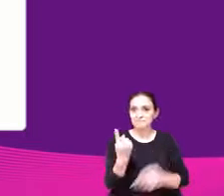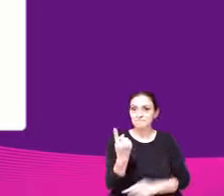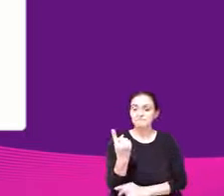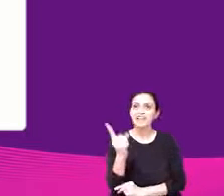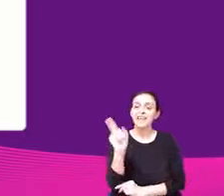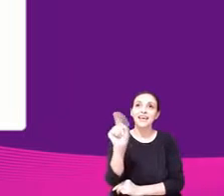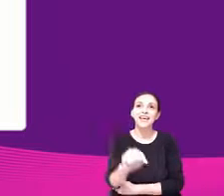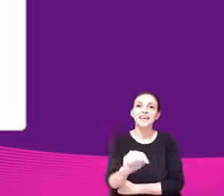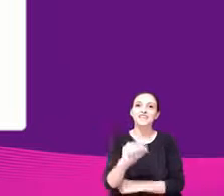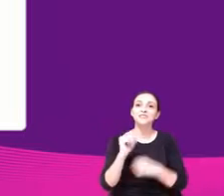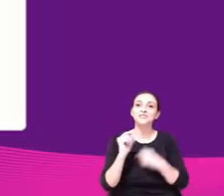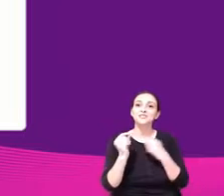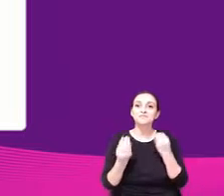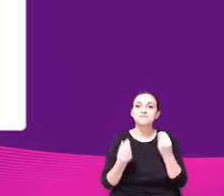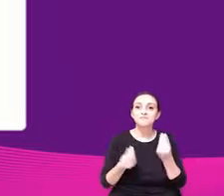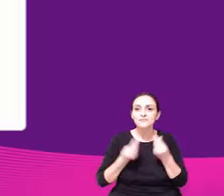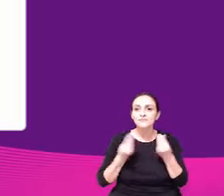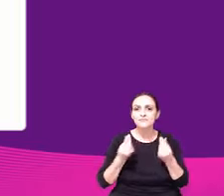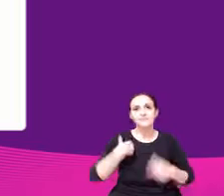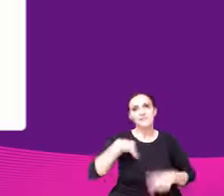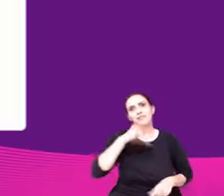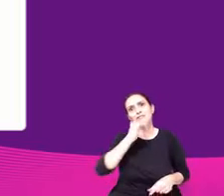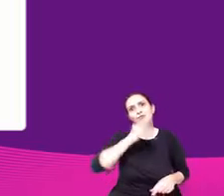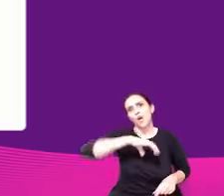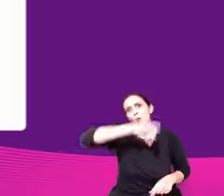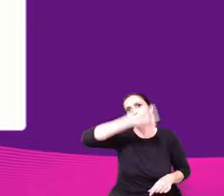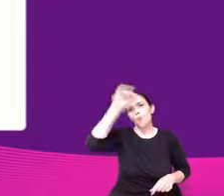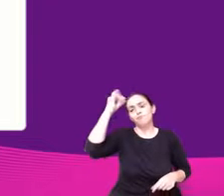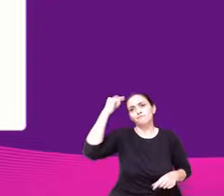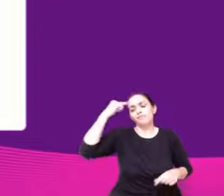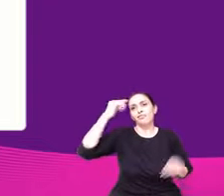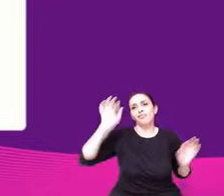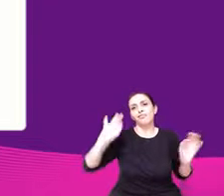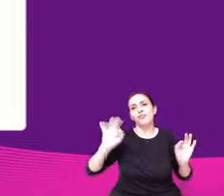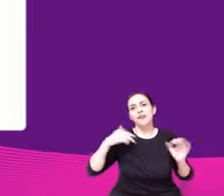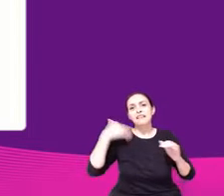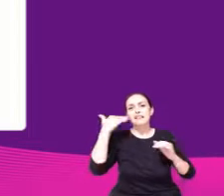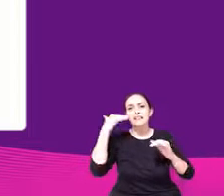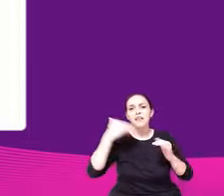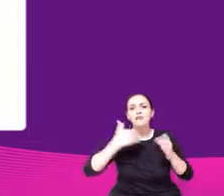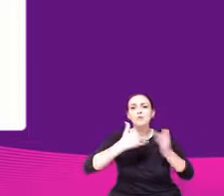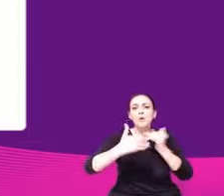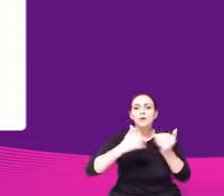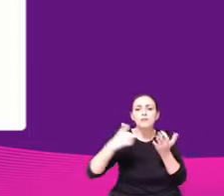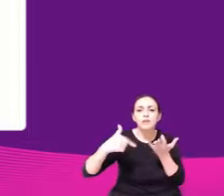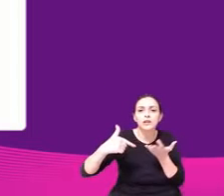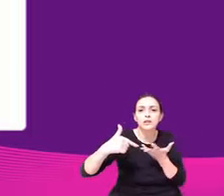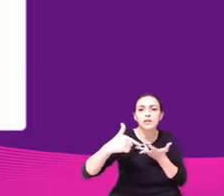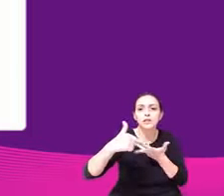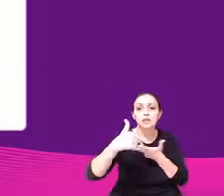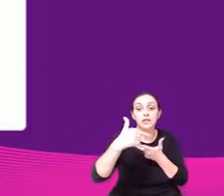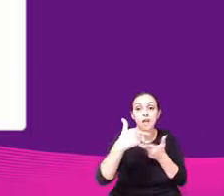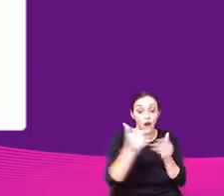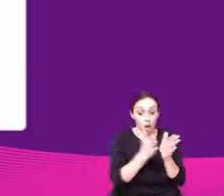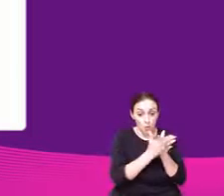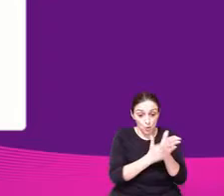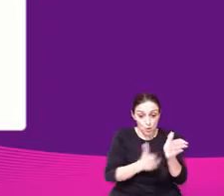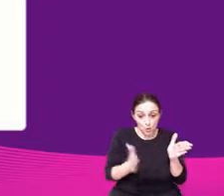seria inocente o suficiente para entender que qualquer das medidas, pelo menos no curto e no médio